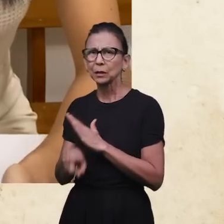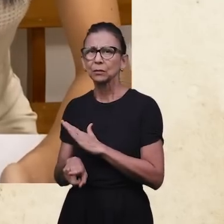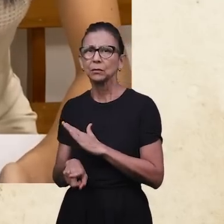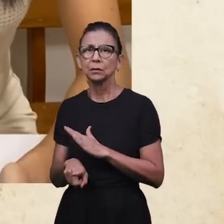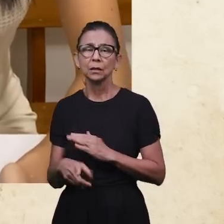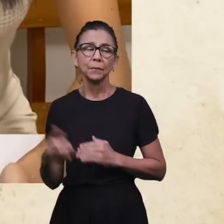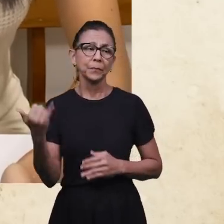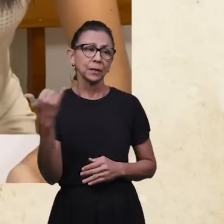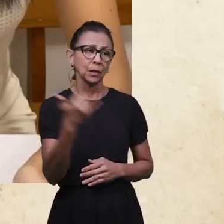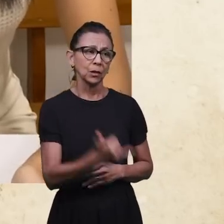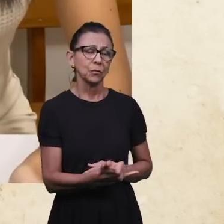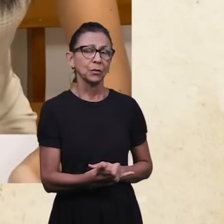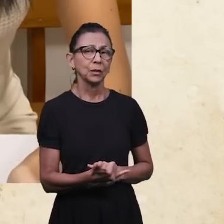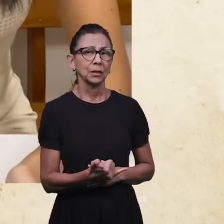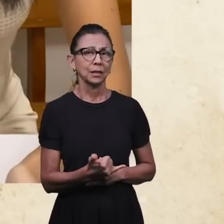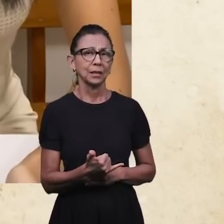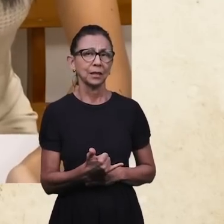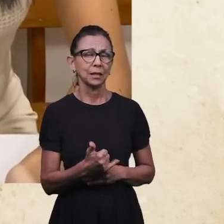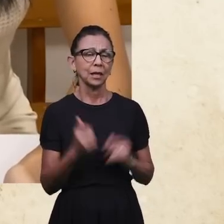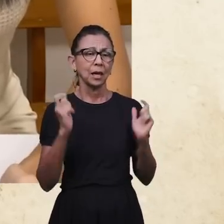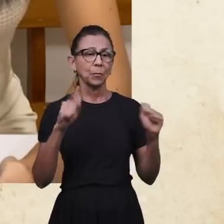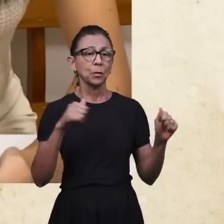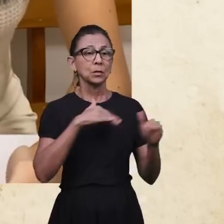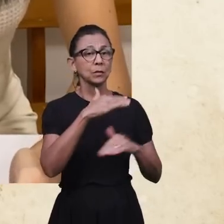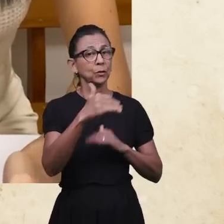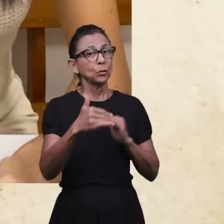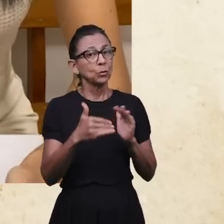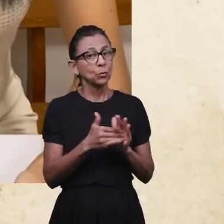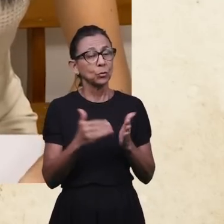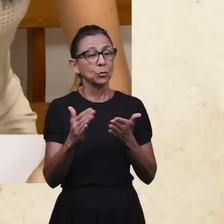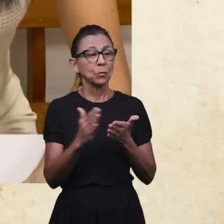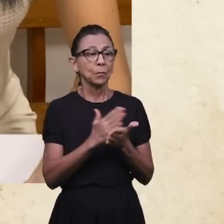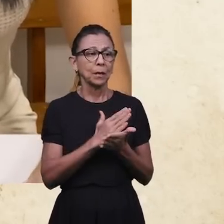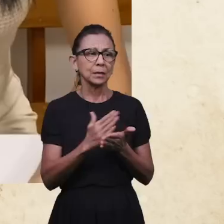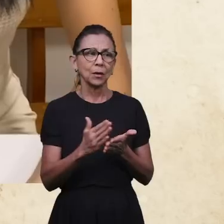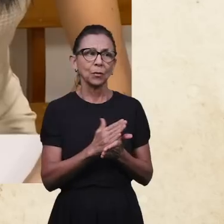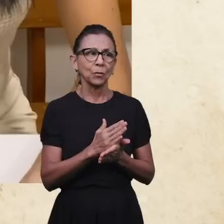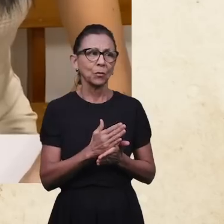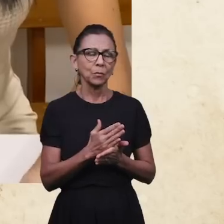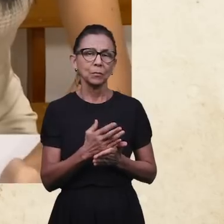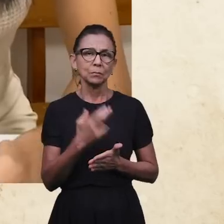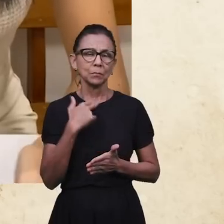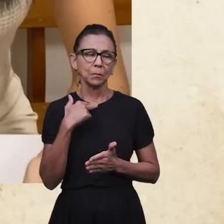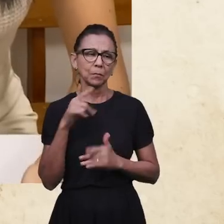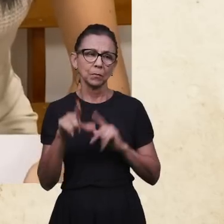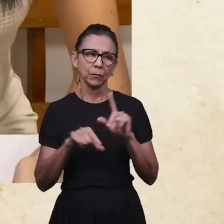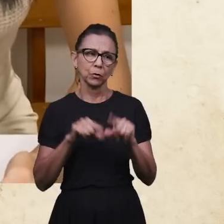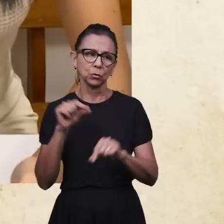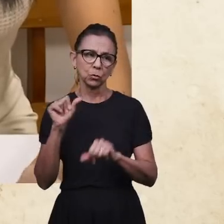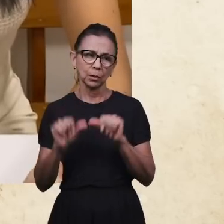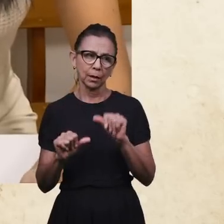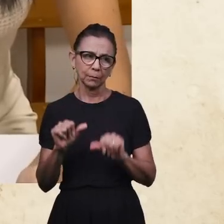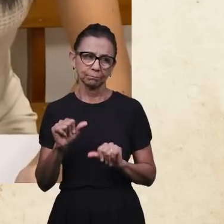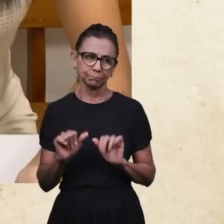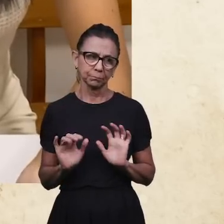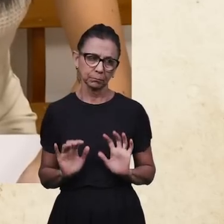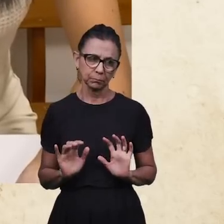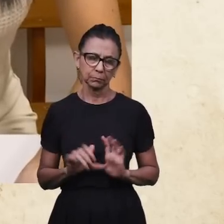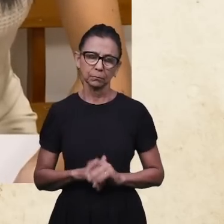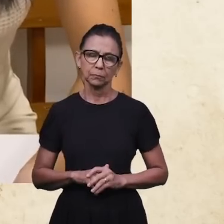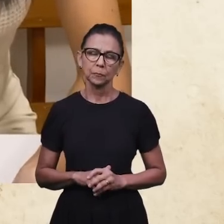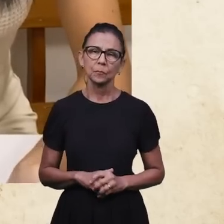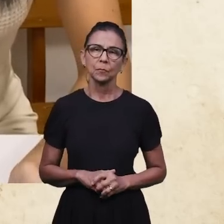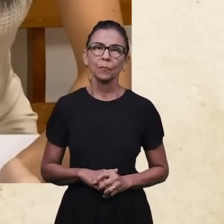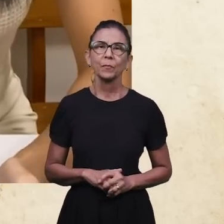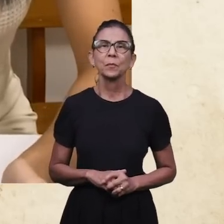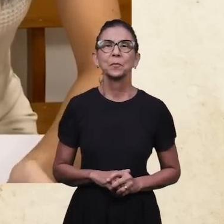respondi: todas as coisas me são lícitas, mas nem tudo me convém. E aí nesse momento ele se calou, e aí passou um tempo, eu